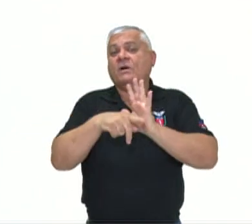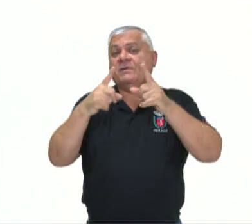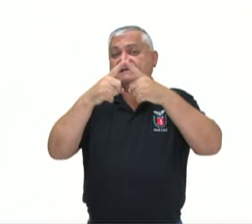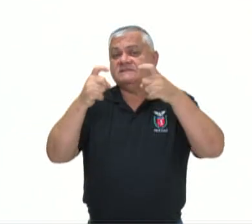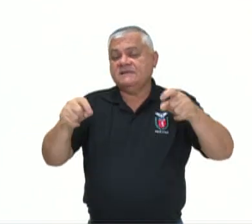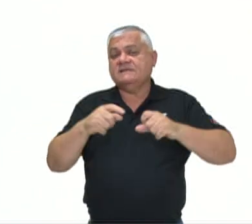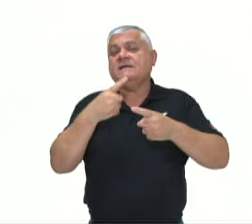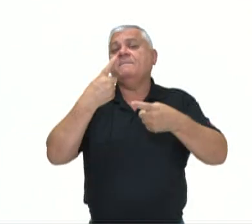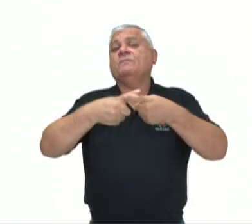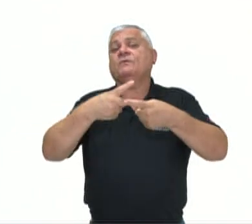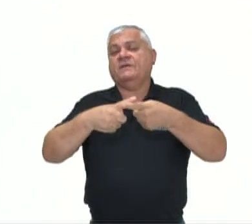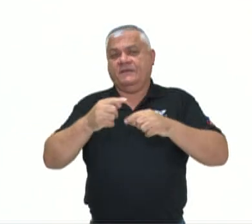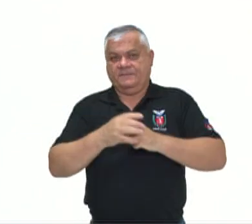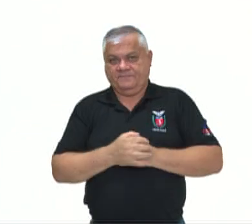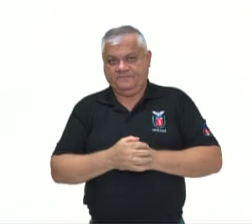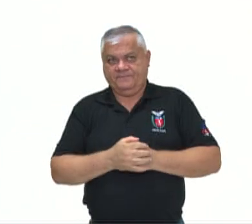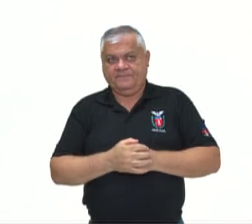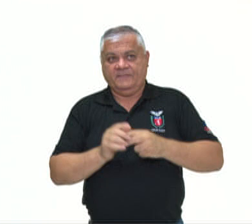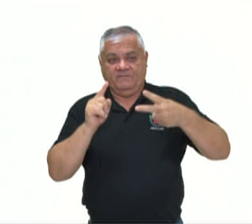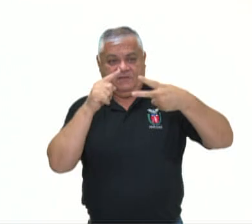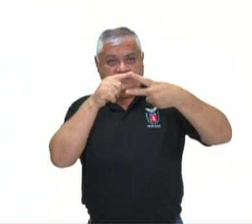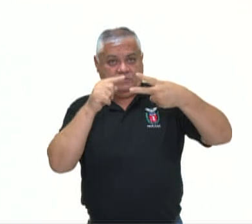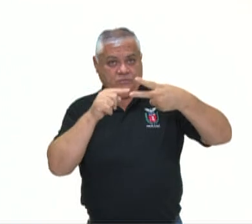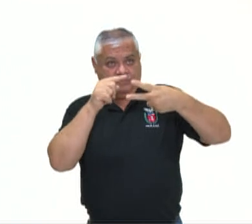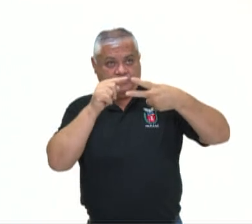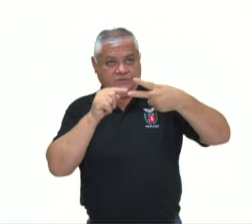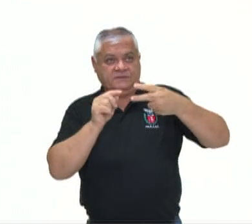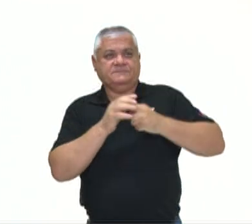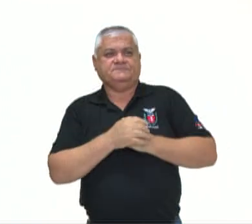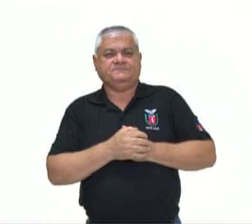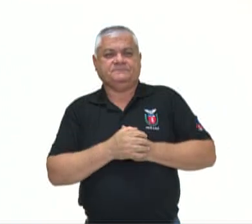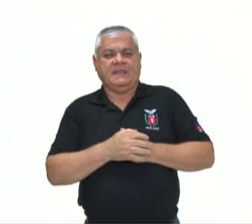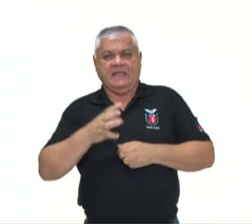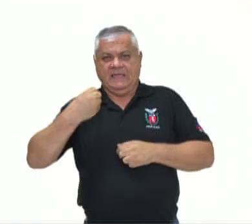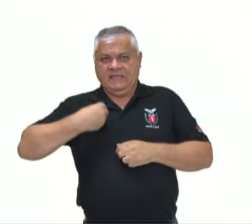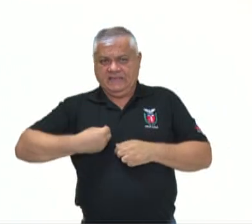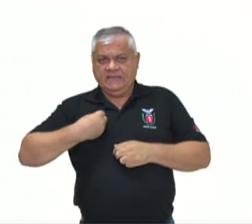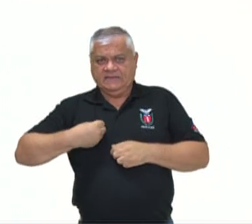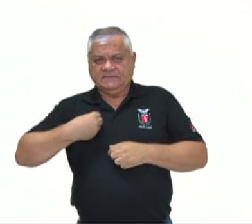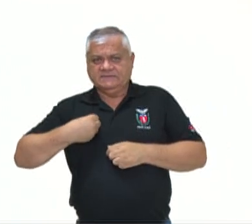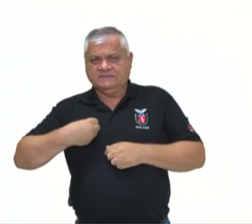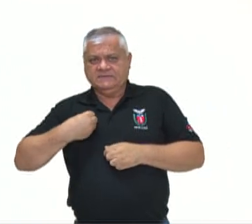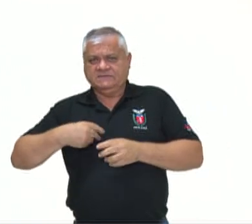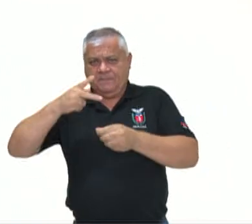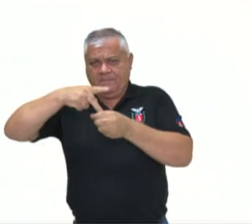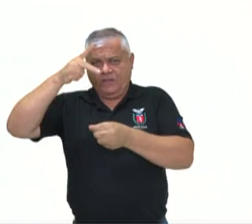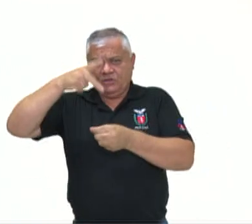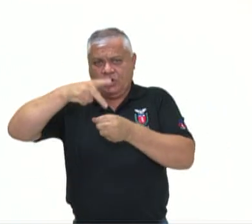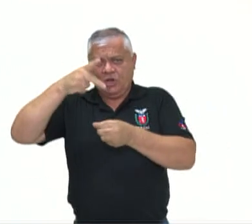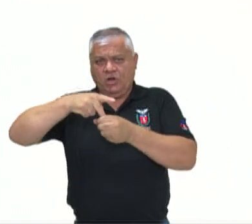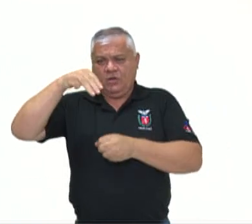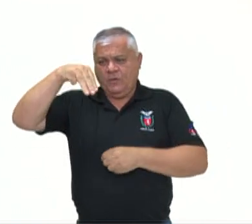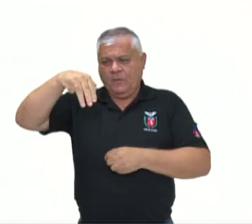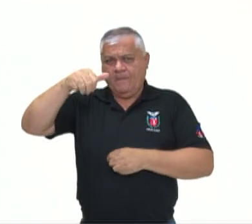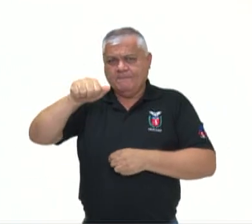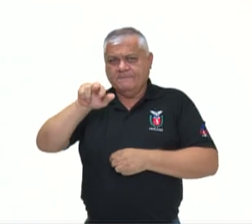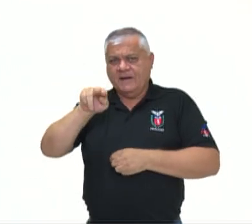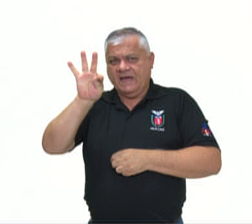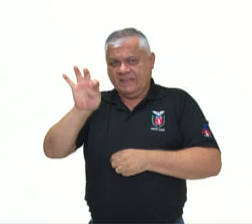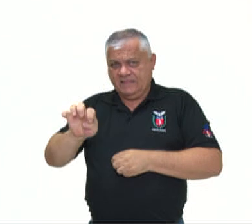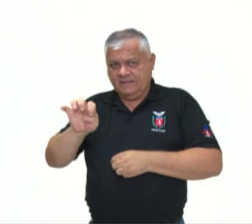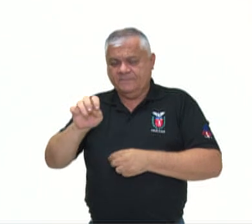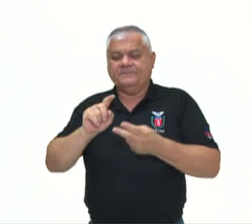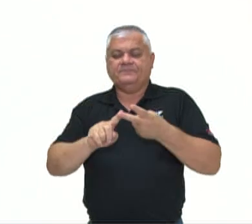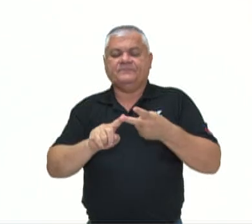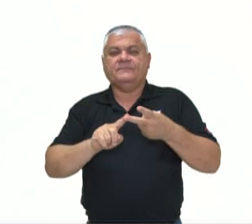Por quê? Vamos ver as duas proposições então. Existe petróleo em Marte, primeira delas. Depois da morte,